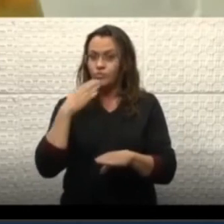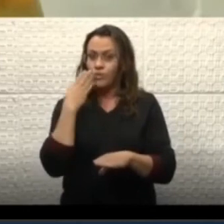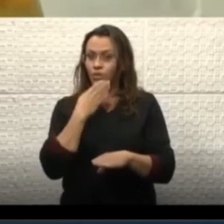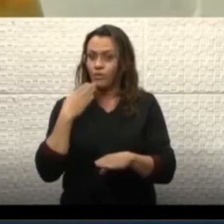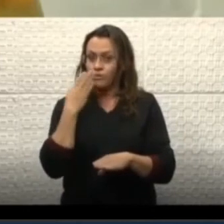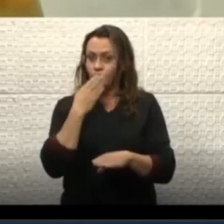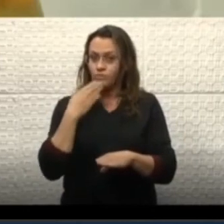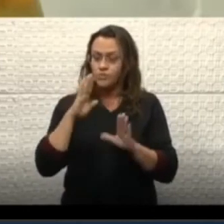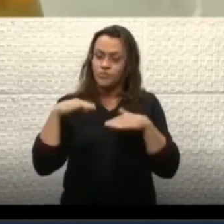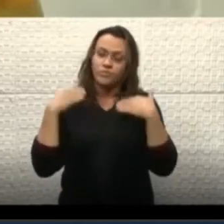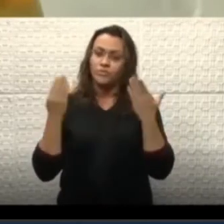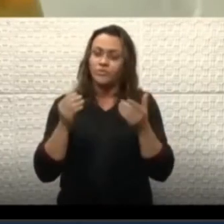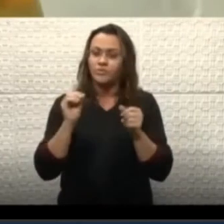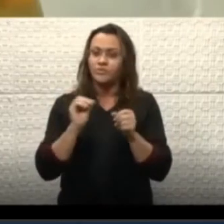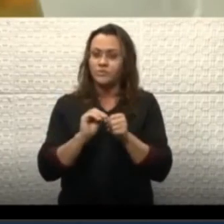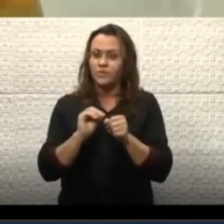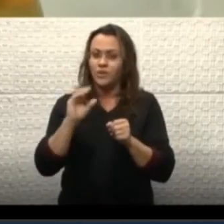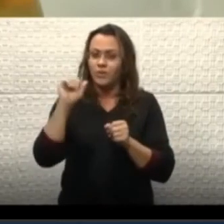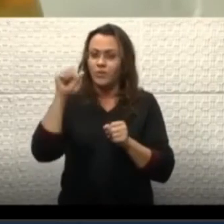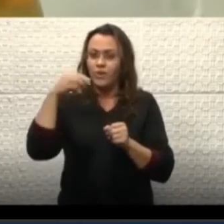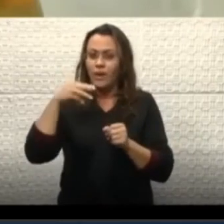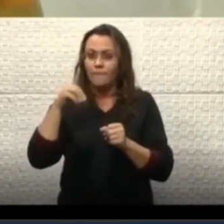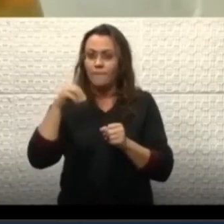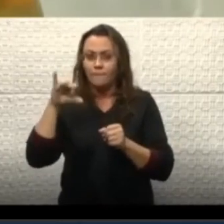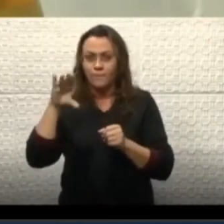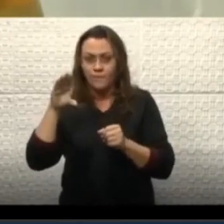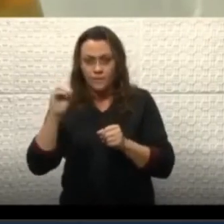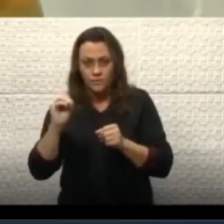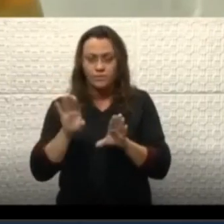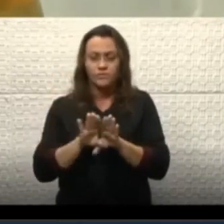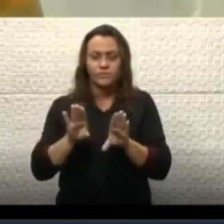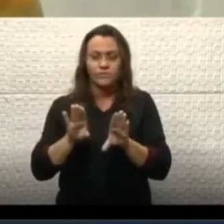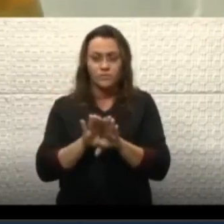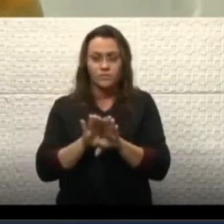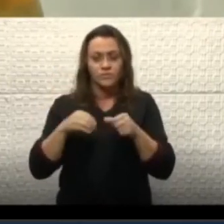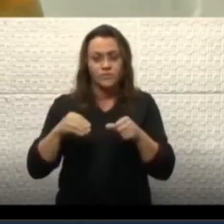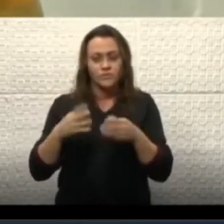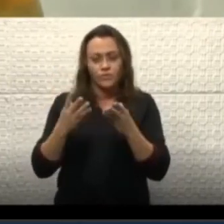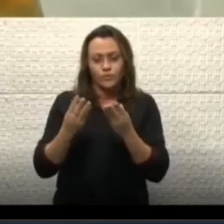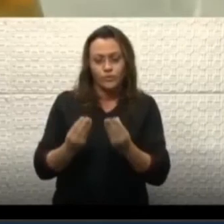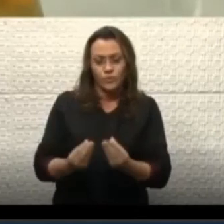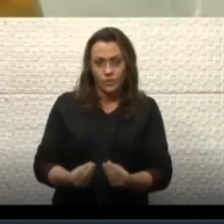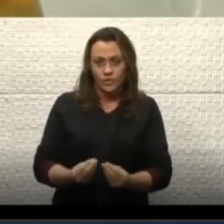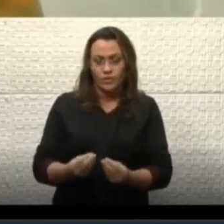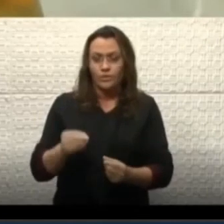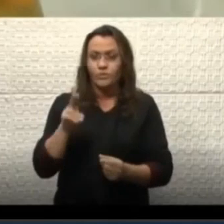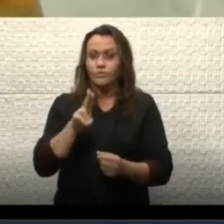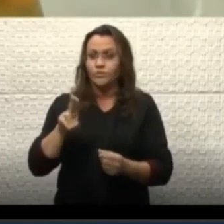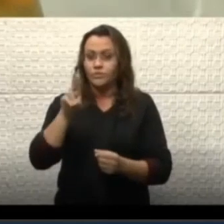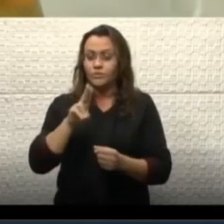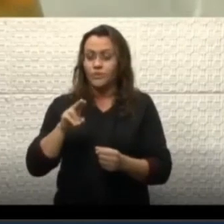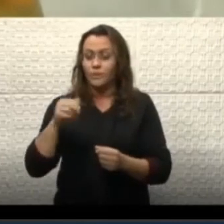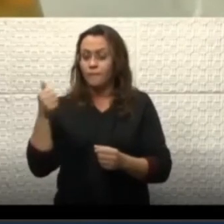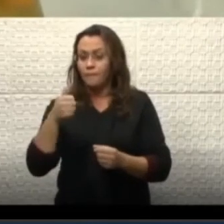Tá? Para que a gente for fazer com amido de milho também, essa parte vai ser rápida. Mas no amido de milho nós temos que filtrar também com a peneira.